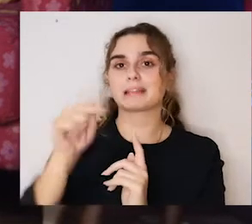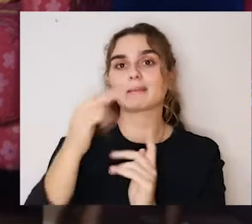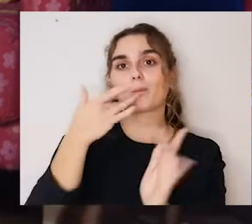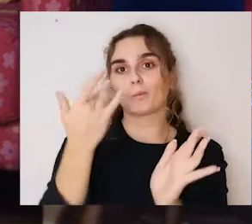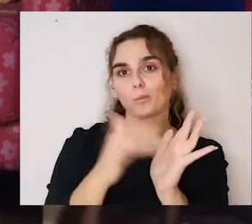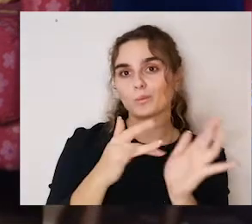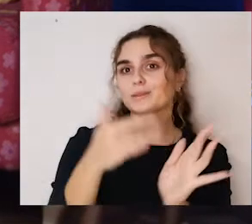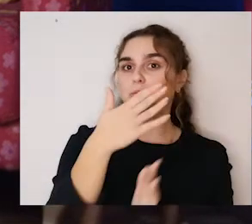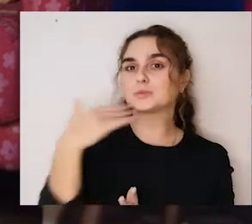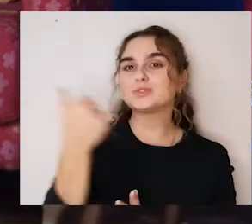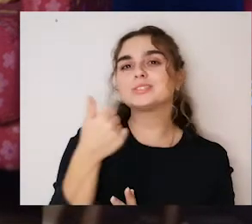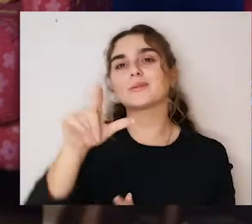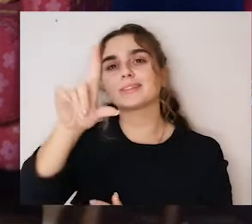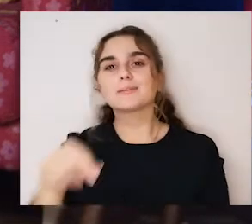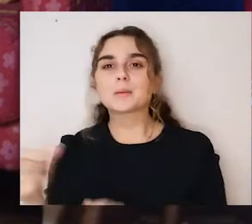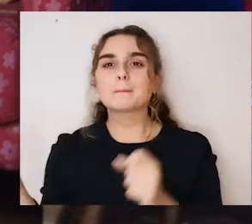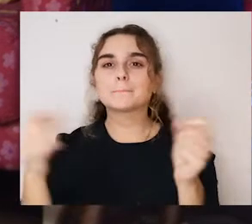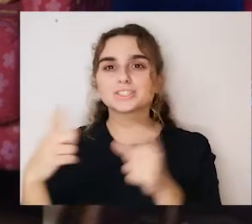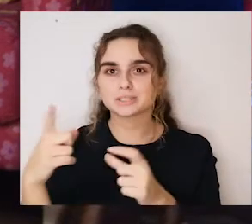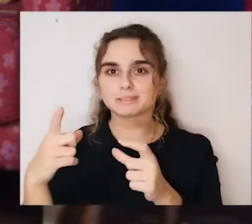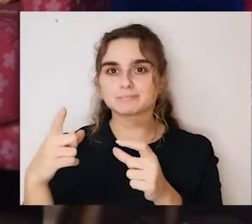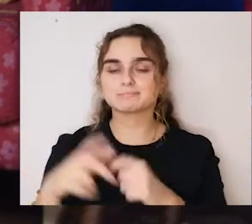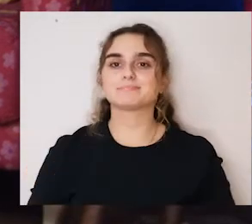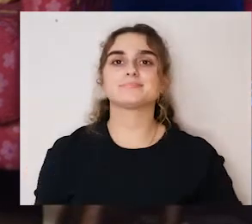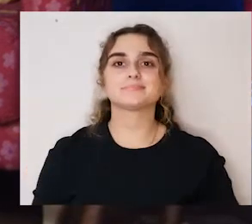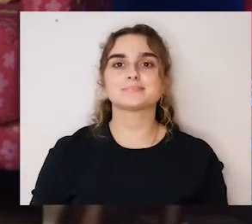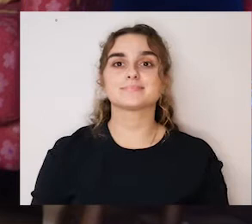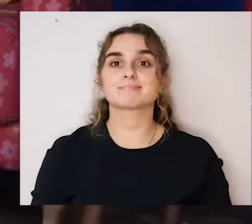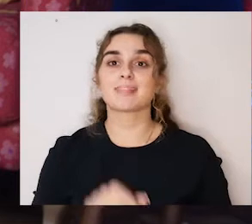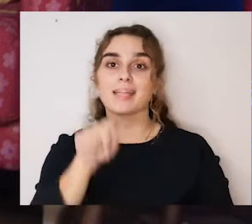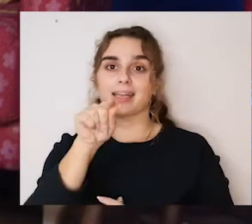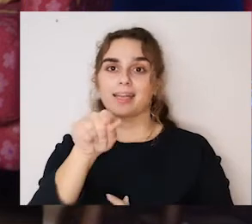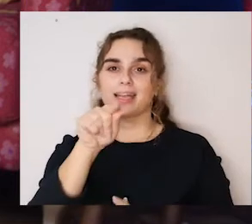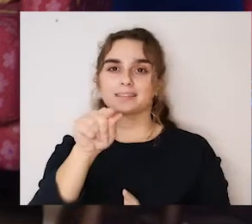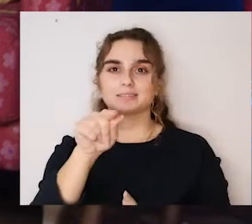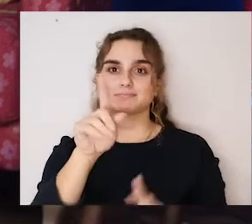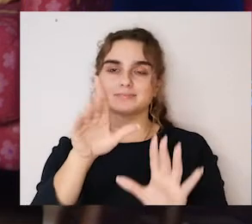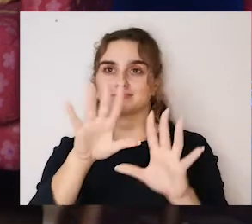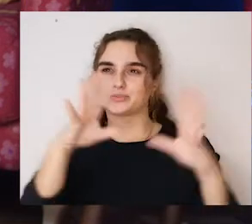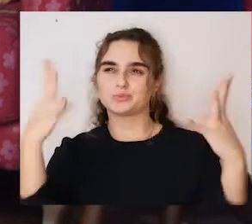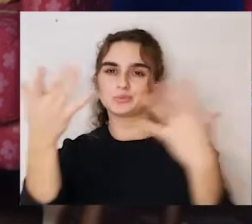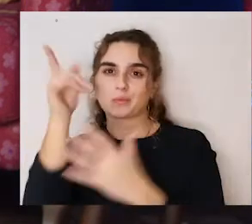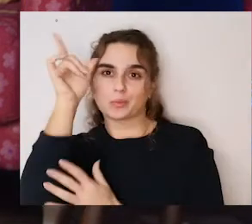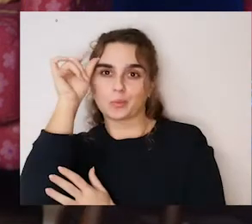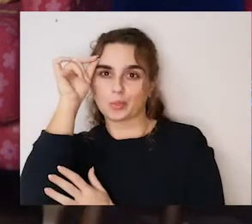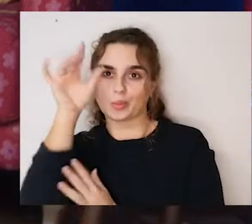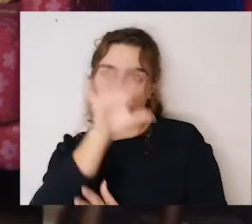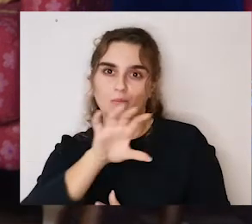livro giro, como também uma estrela. E esta estrela, de uma forma totó,